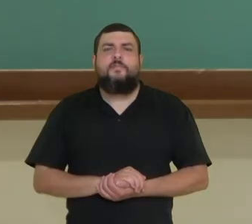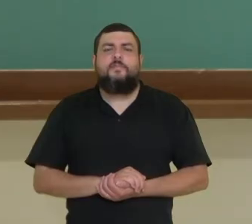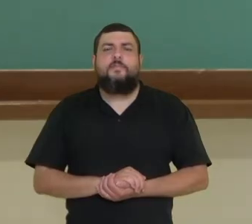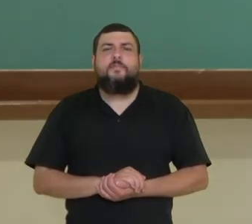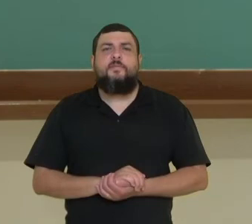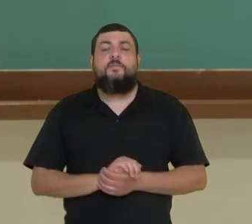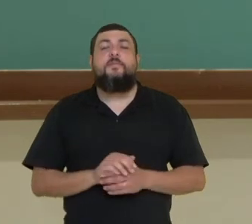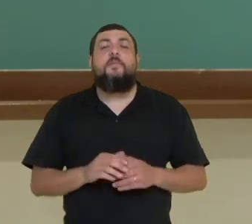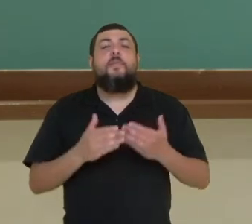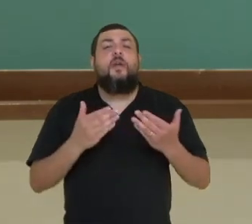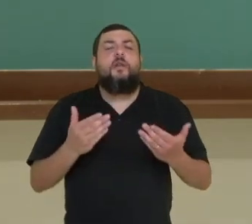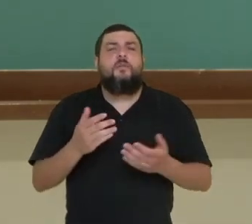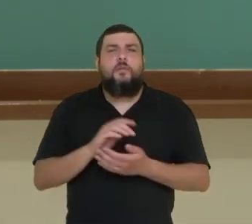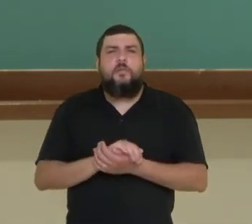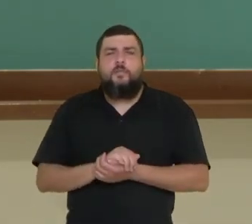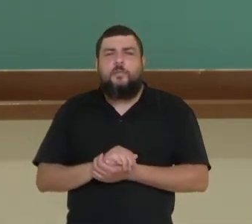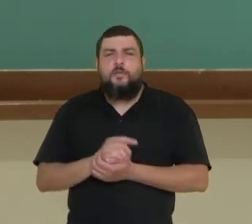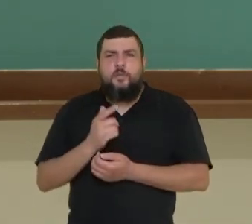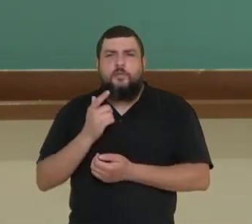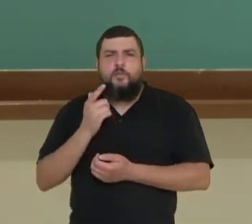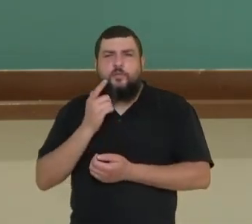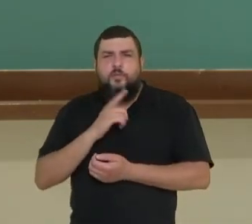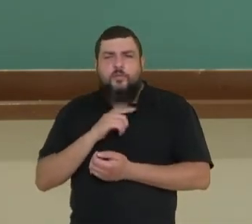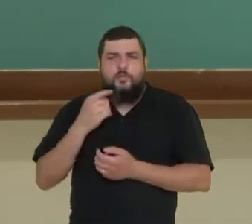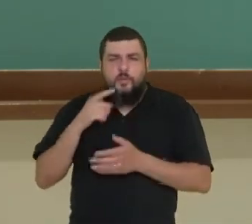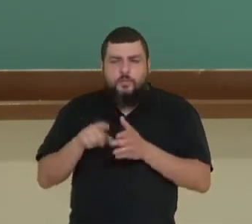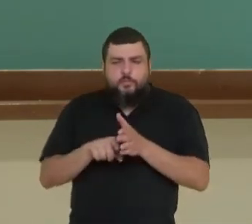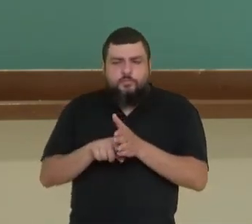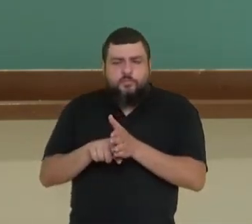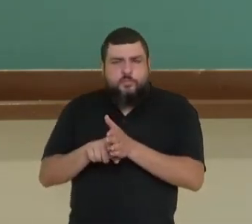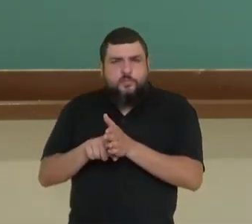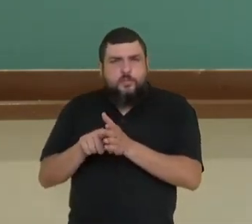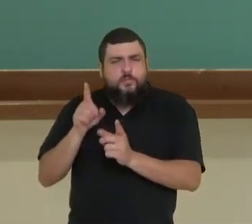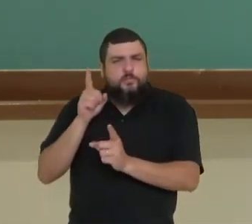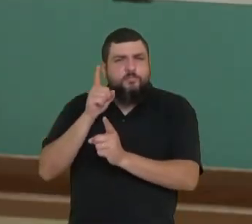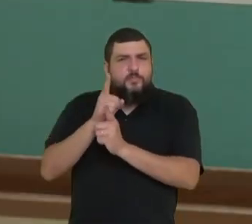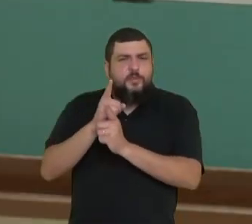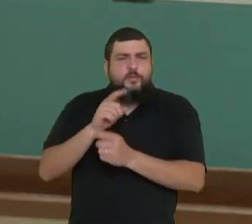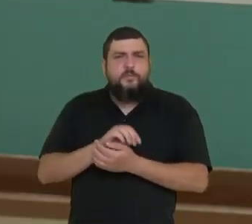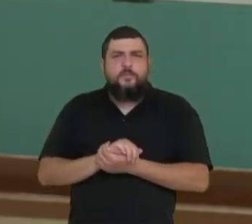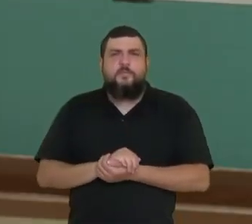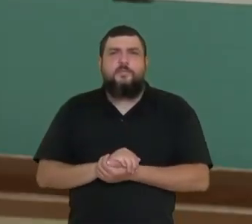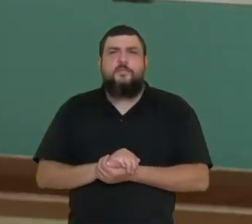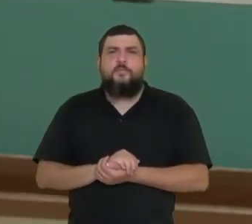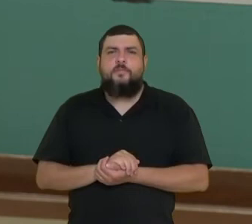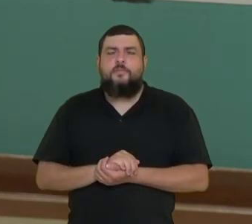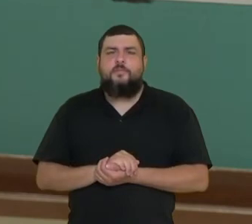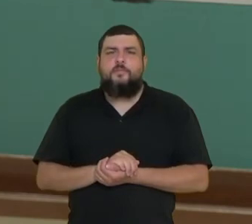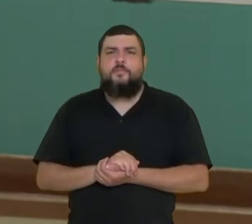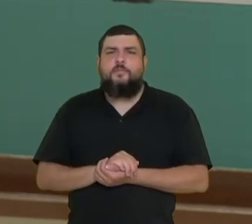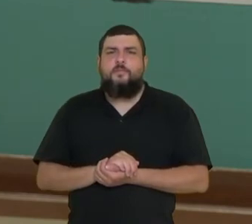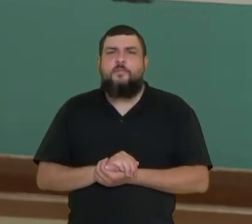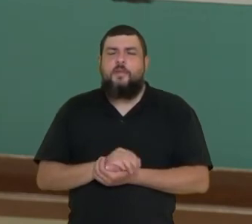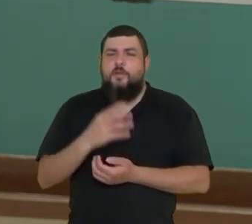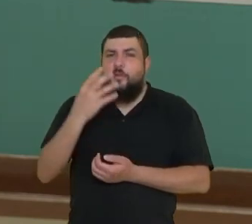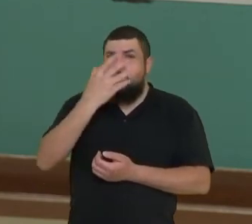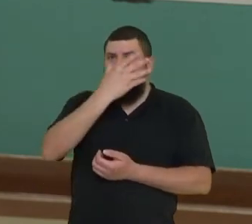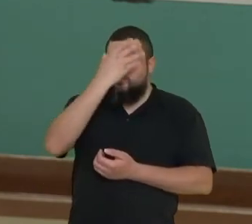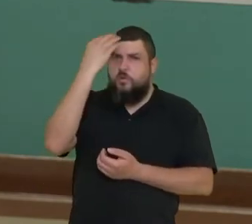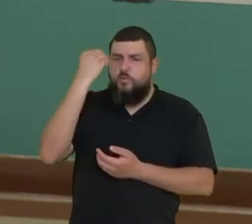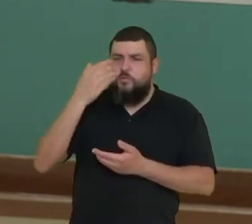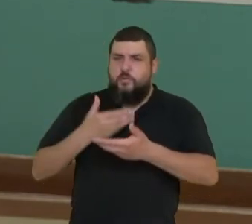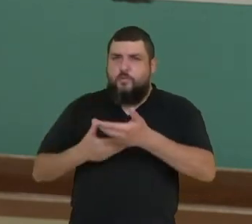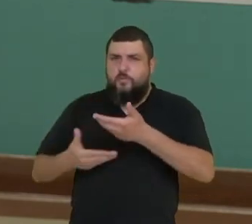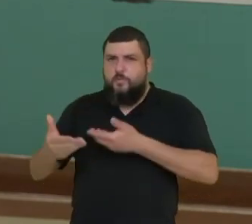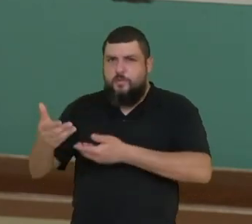E aí, meus queridos, conseguiram resolver essa resposta? Conseguiram entender? Cara, a primeira coisa, sempre não esqueça de compartilhar sua resposta